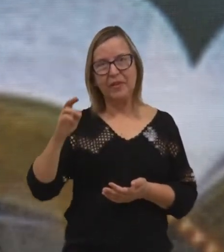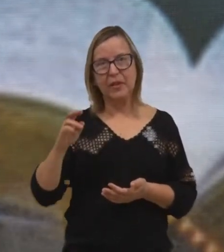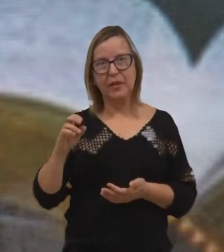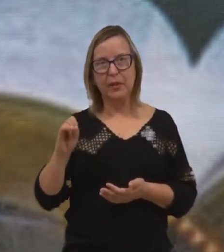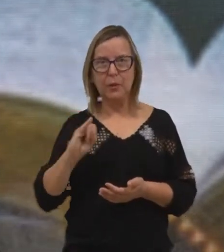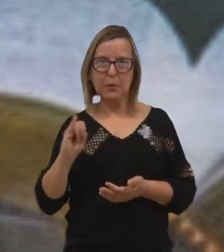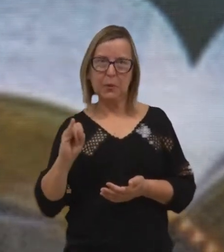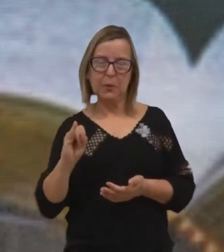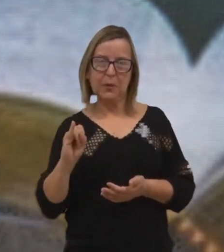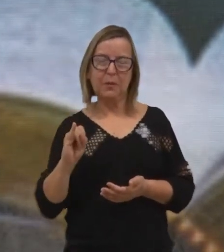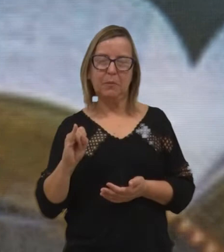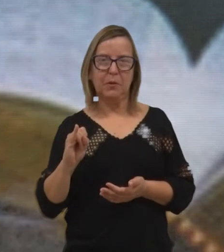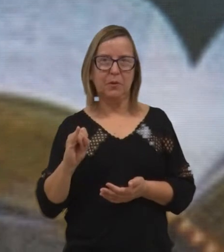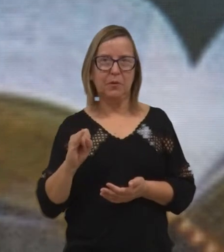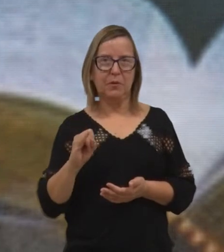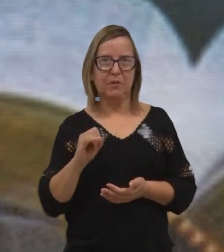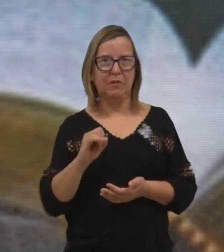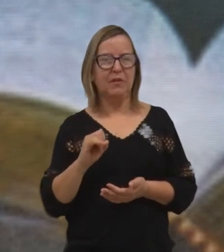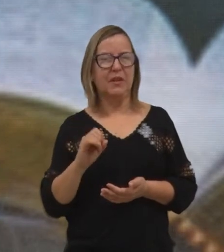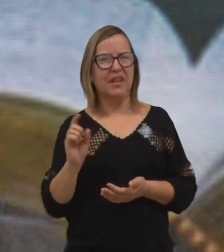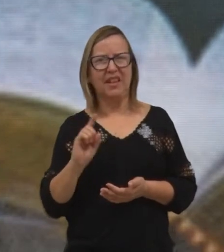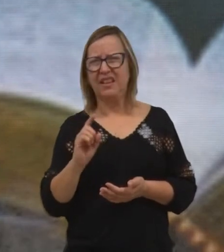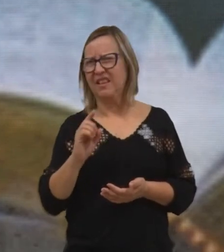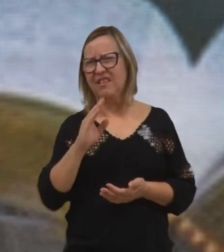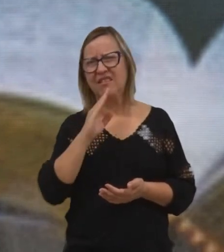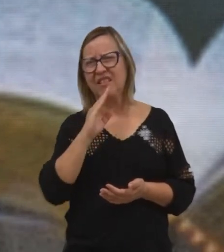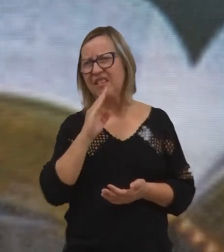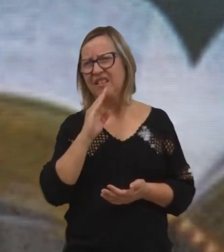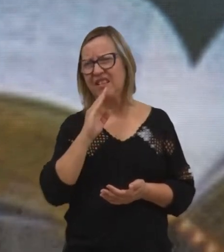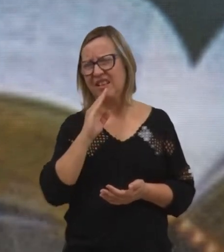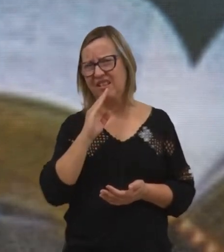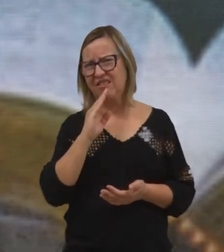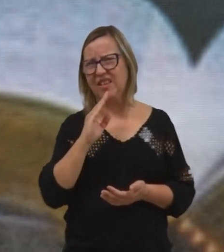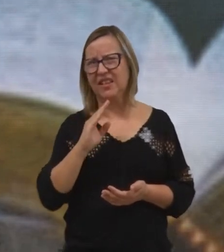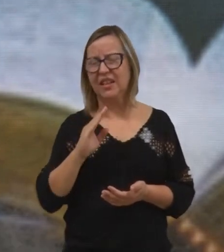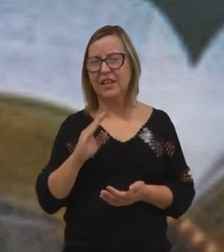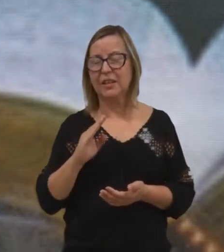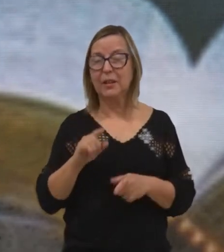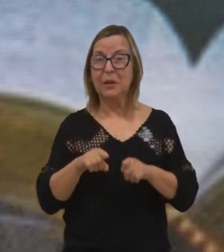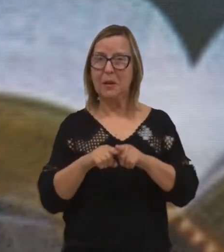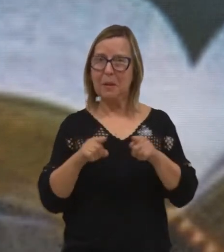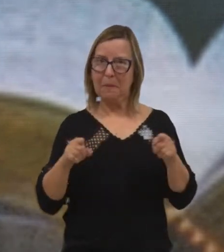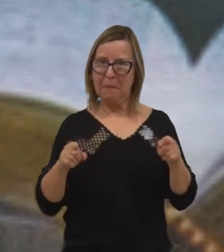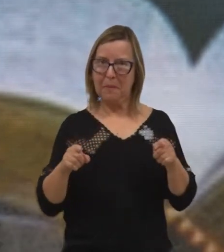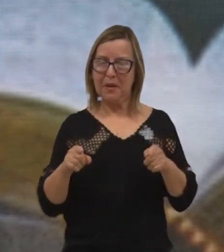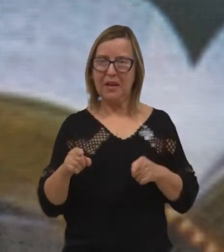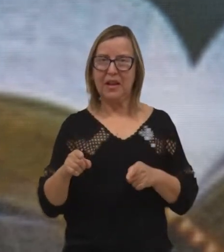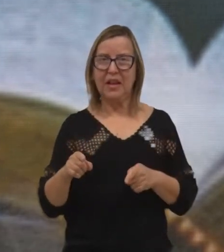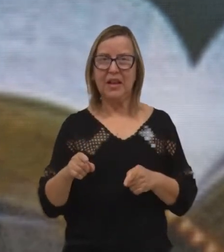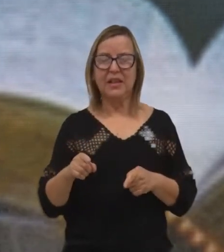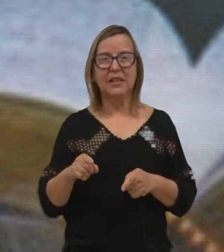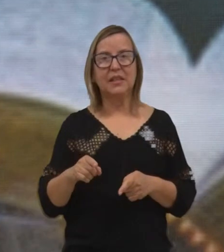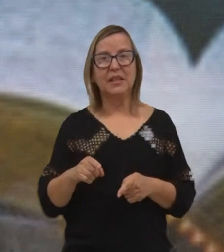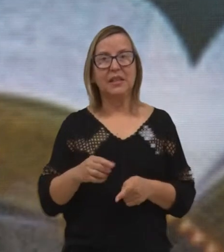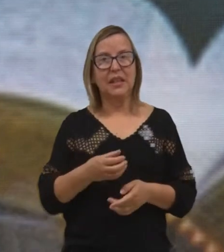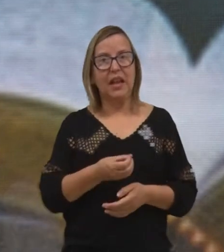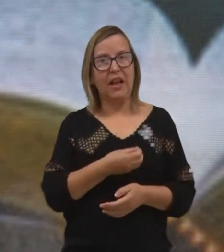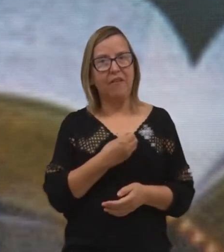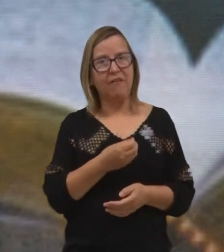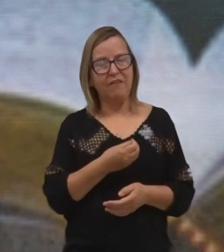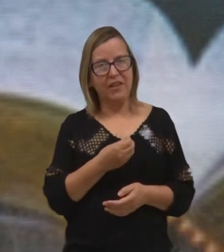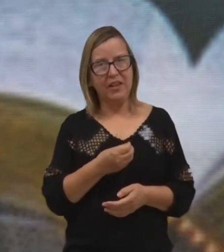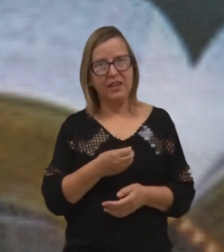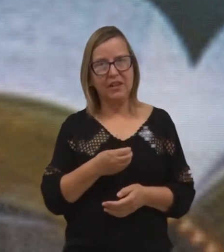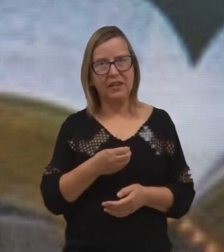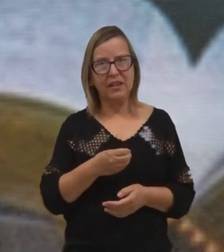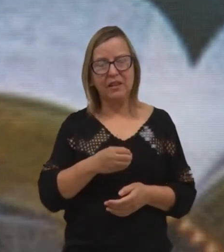não reconhecer, mas também a vida que ele vive, o ar que ele respira, tudo isso é